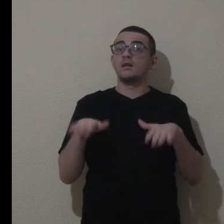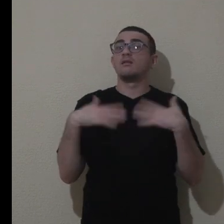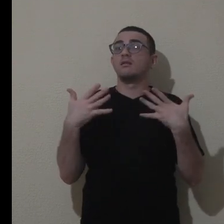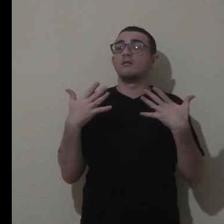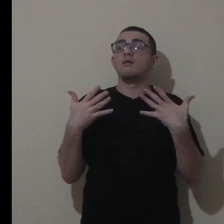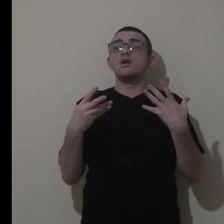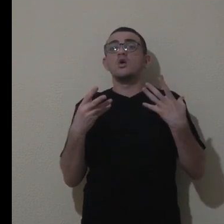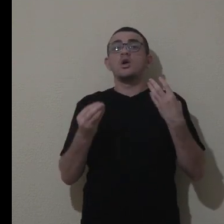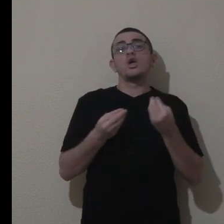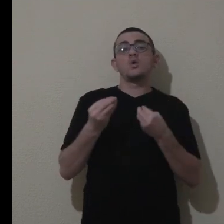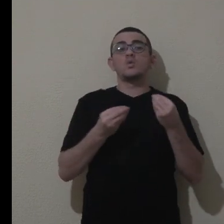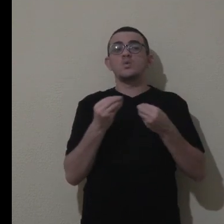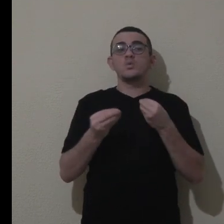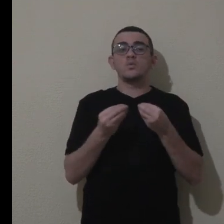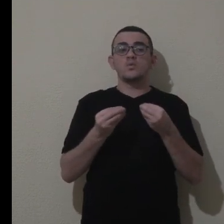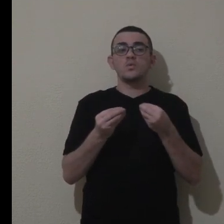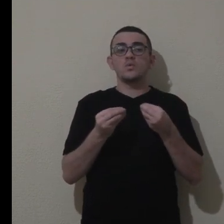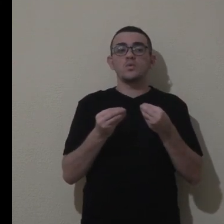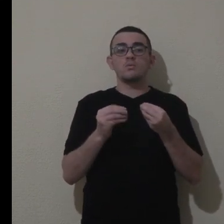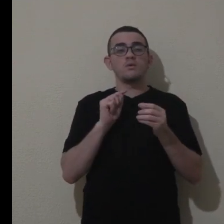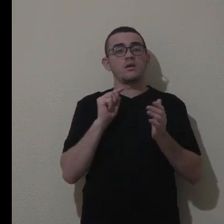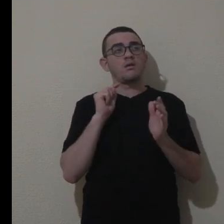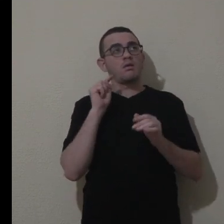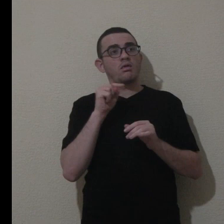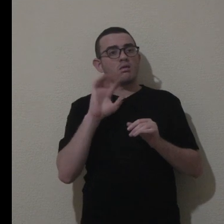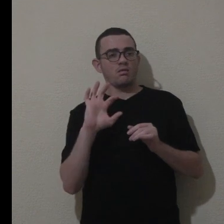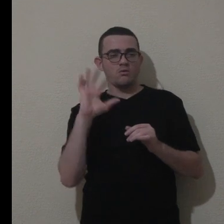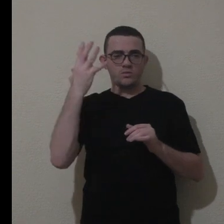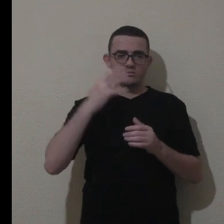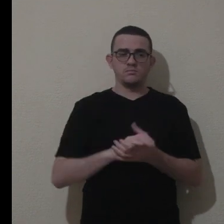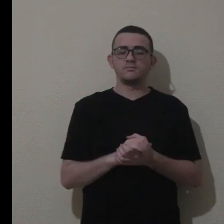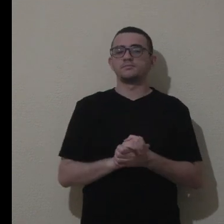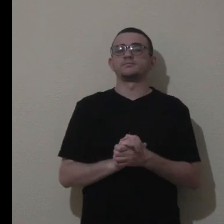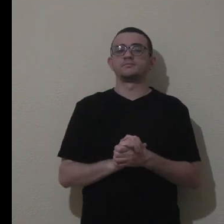Então, qual que é o mecanismo, né, por qual isso está ocorrendo?